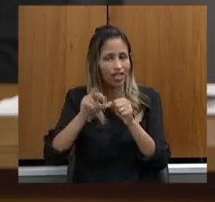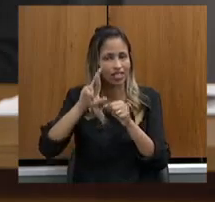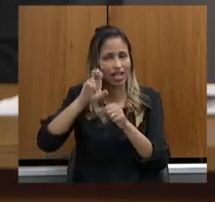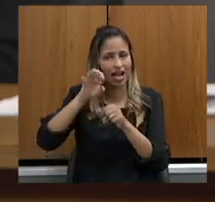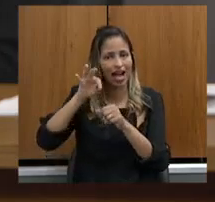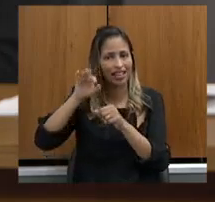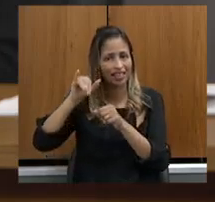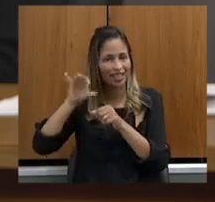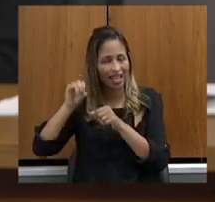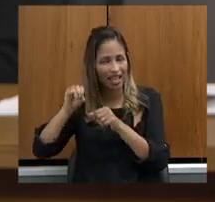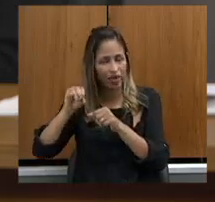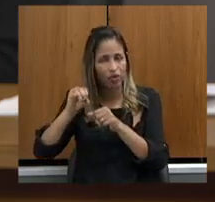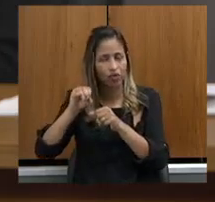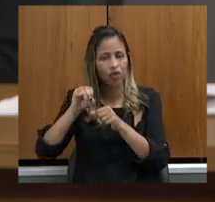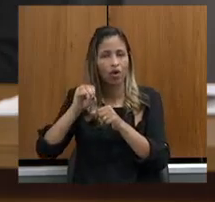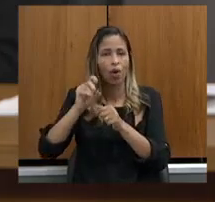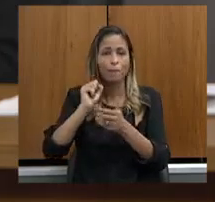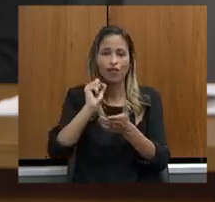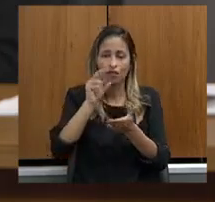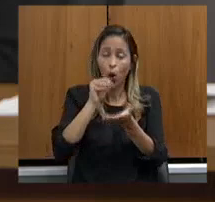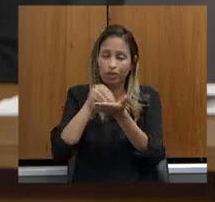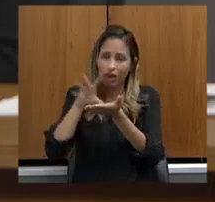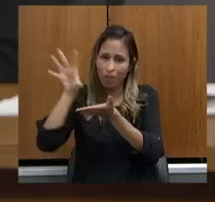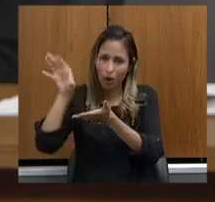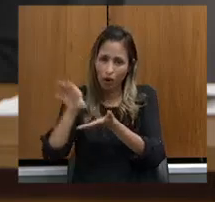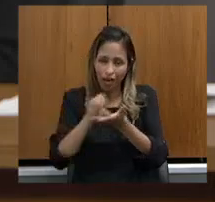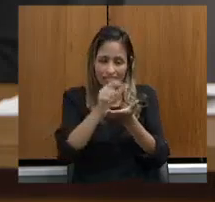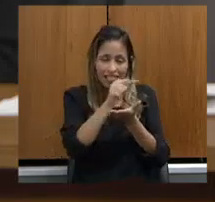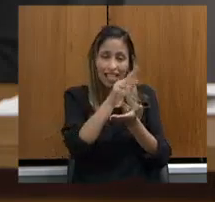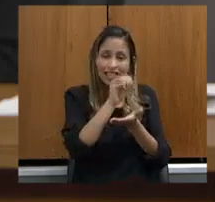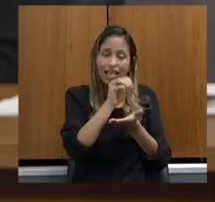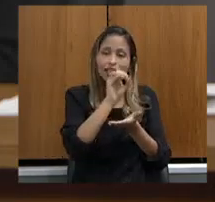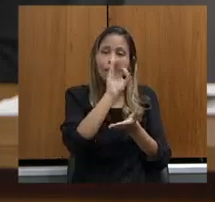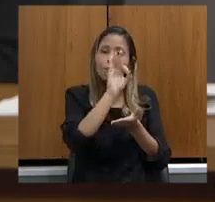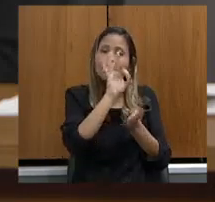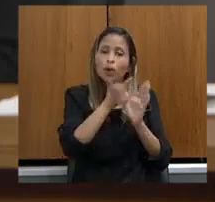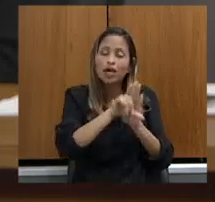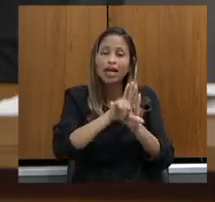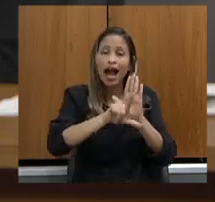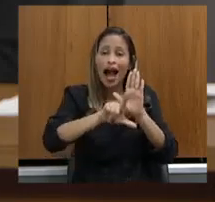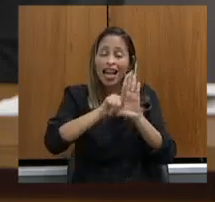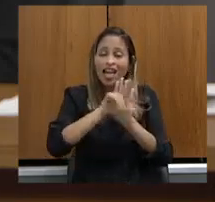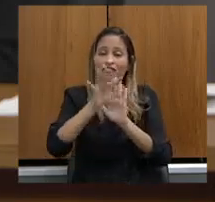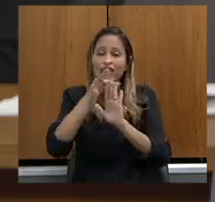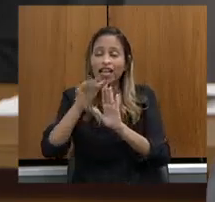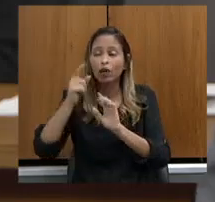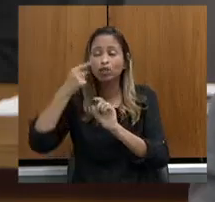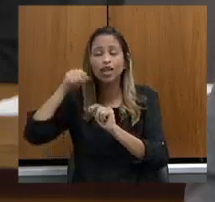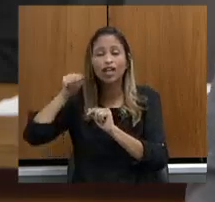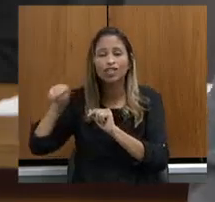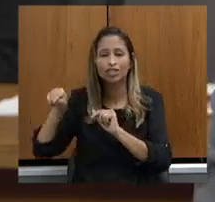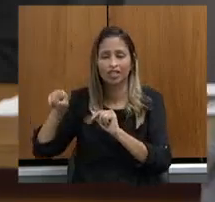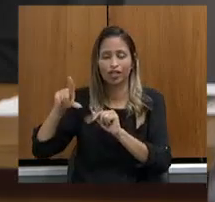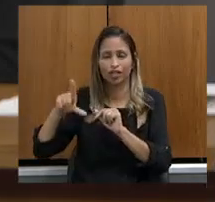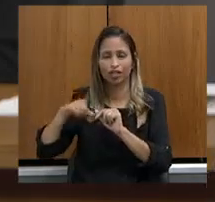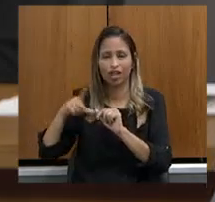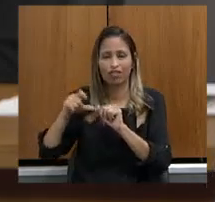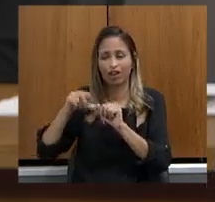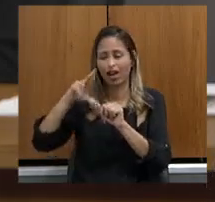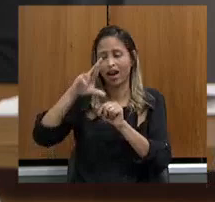rateio do fundeb do que faltava para complementar os 70% a lei federal já previa a possibilidade de